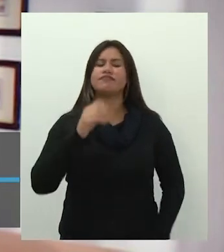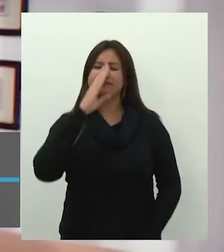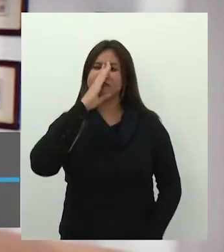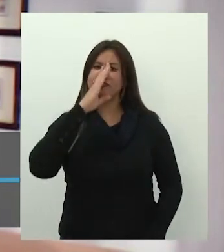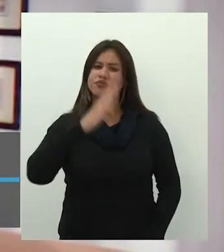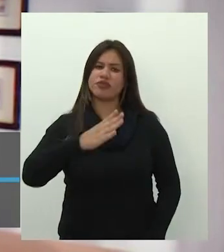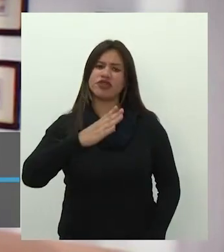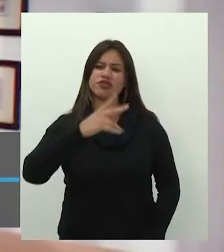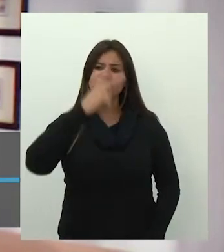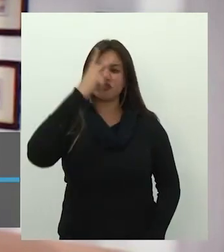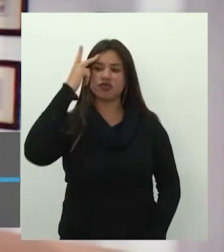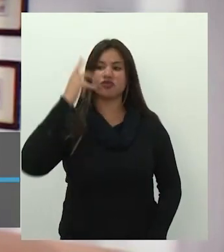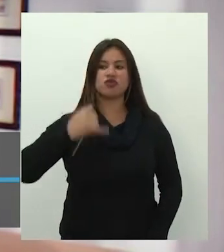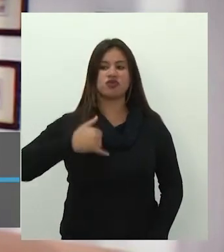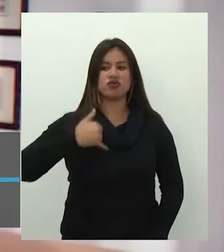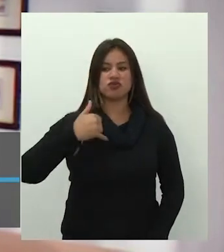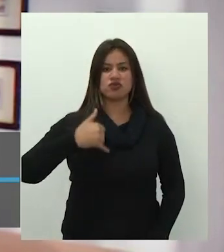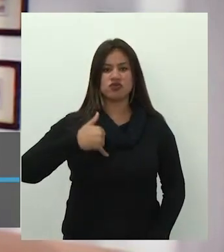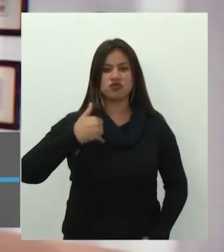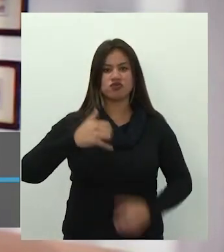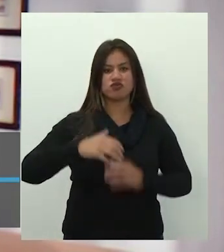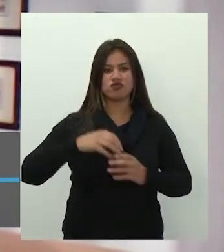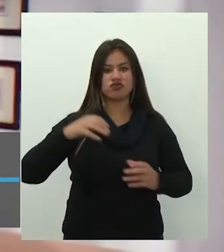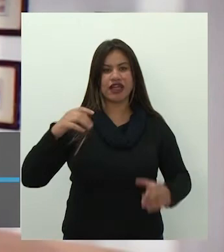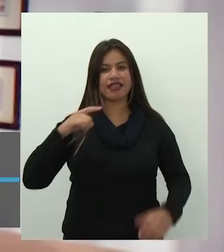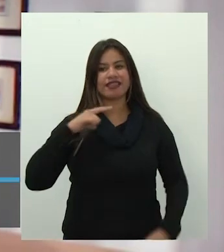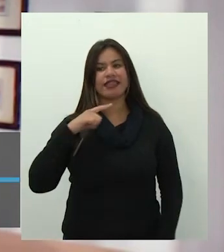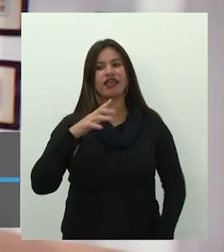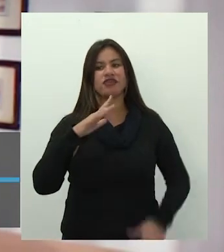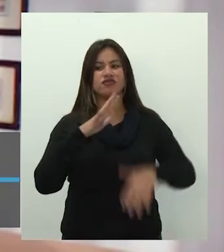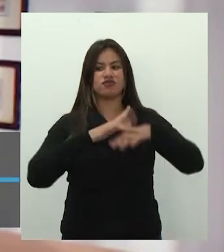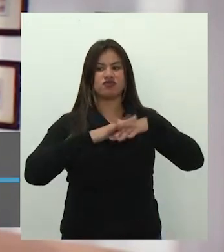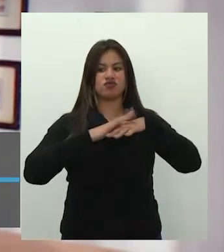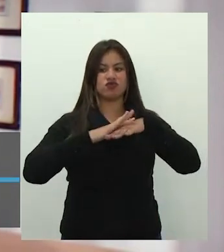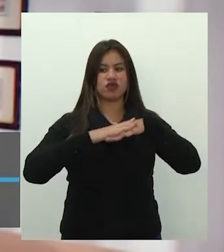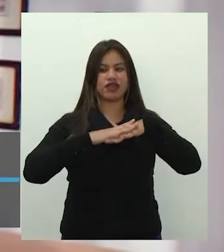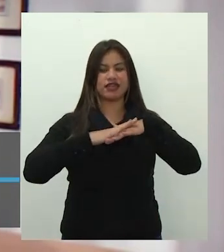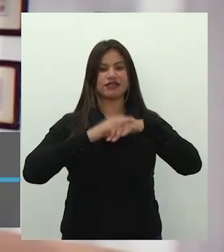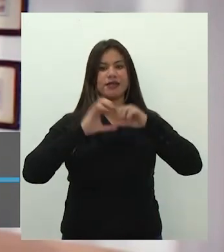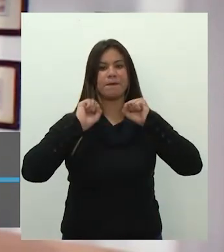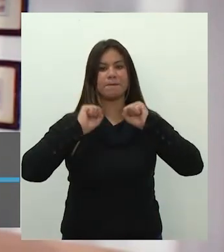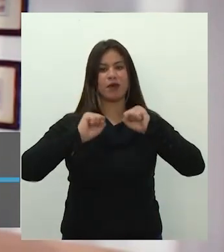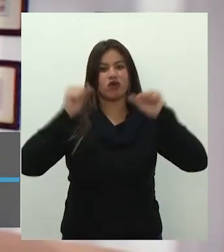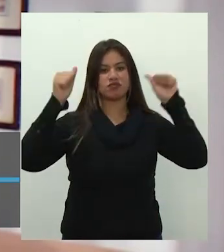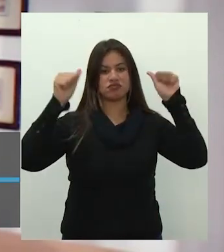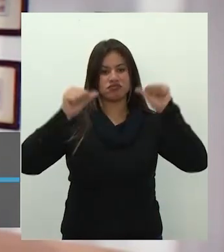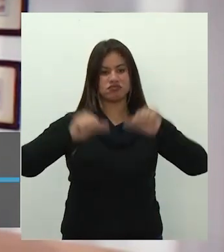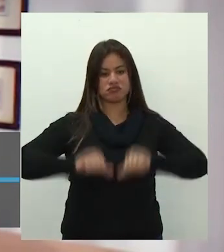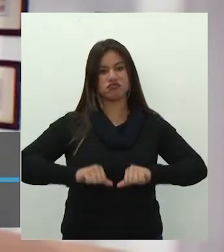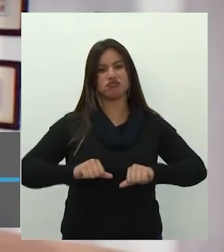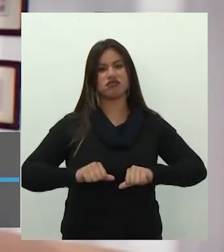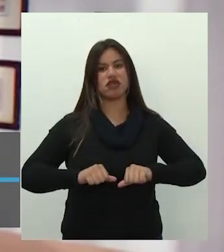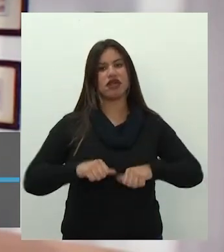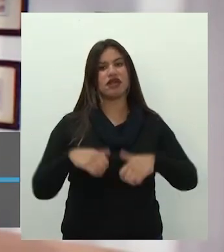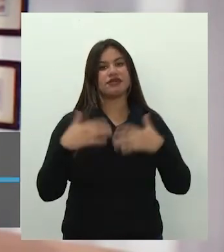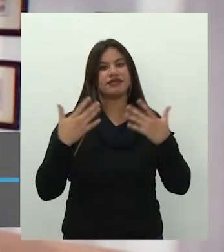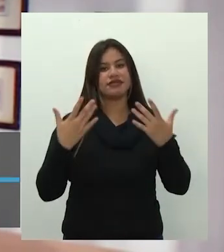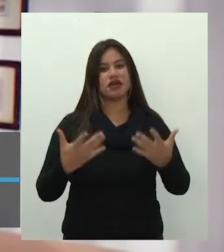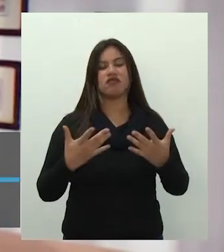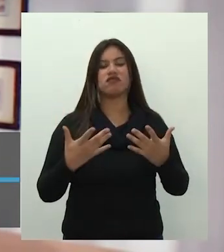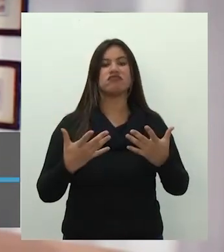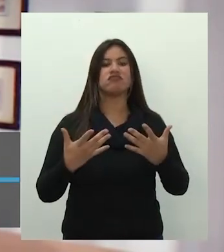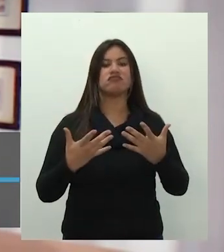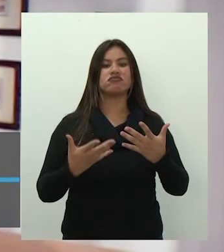que já têm algumas doenças, pode se agravar muito rapidamente. Então, não dá